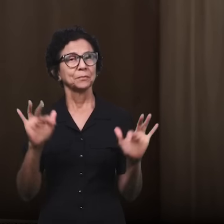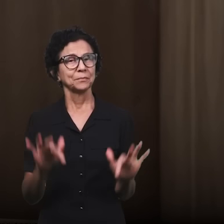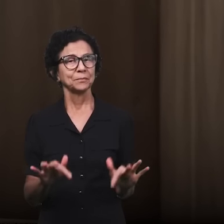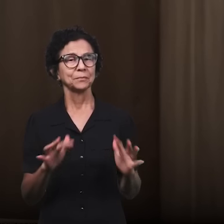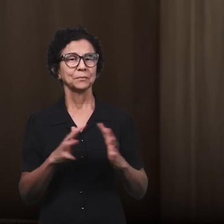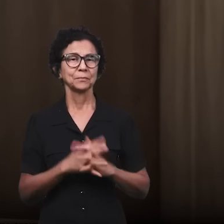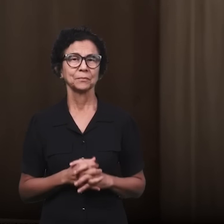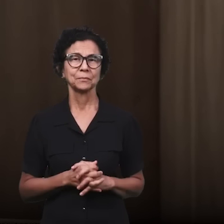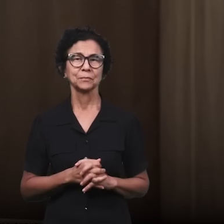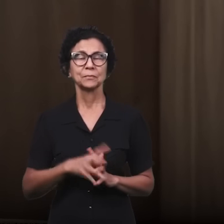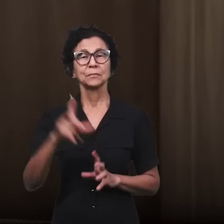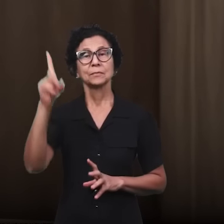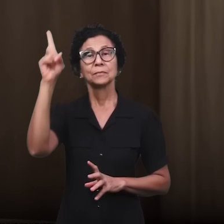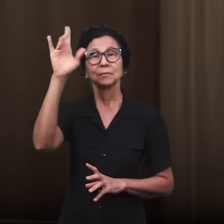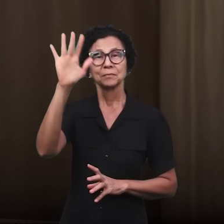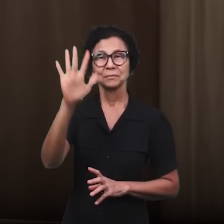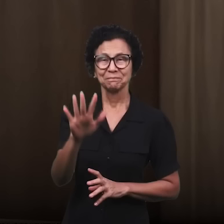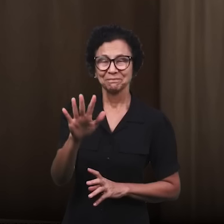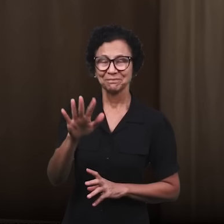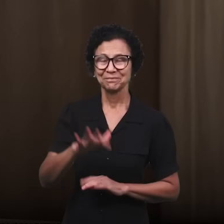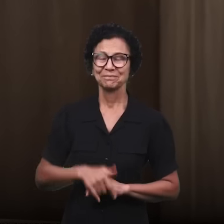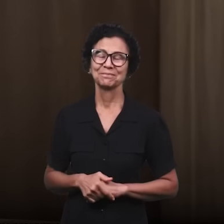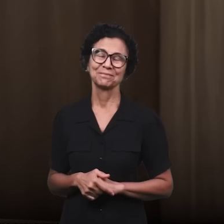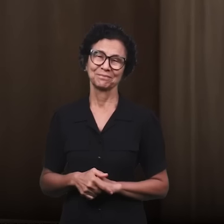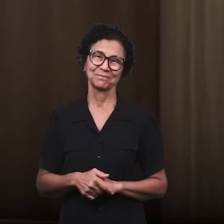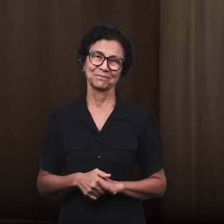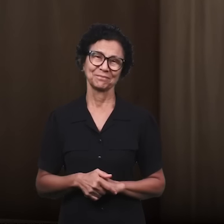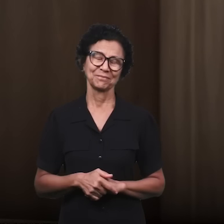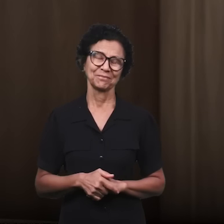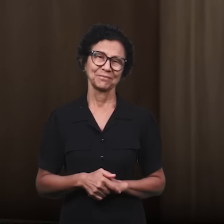fim. Que Deus te abençoe. Que Deus